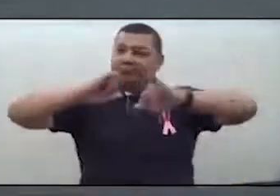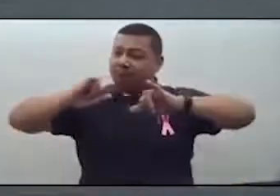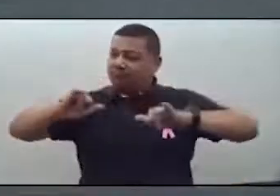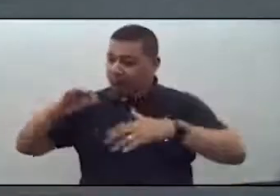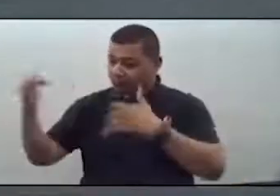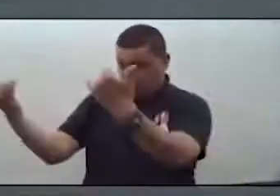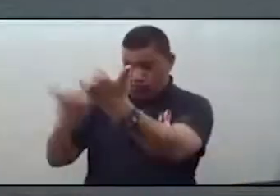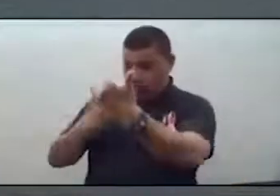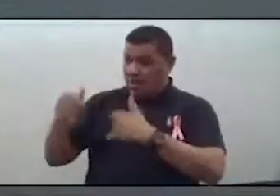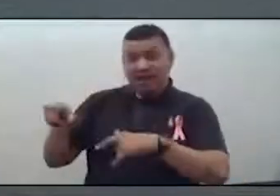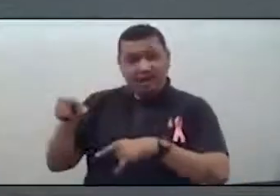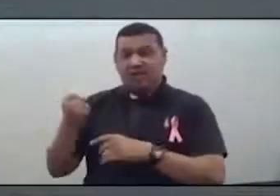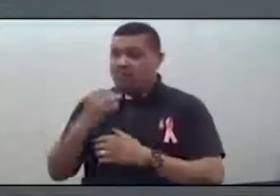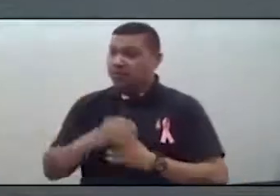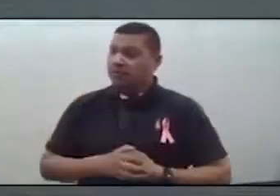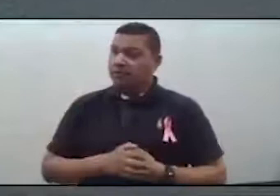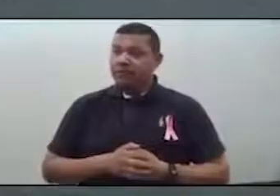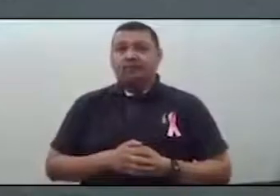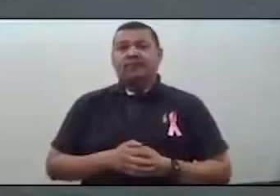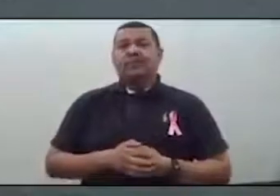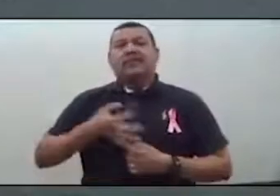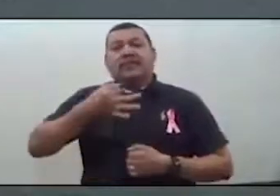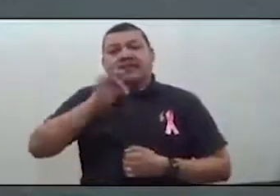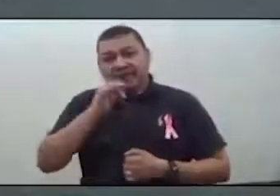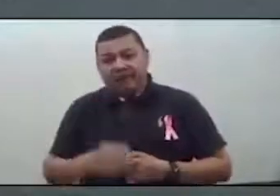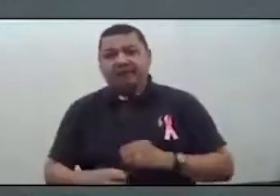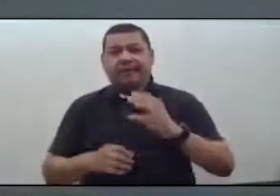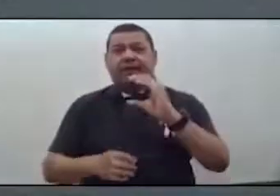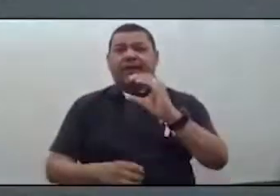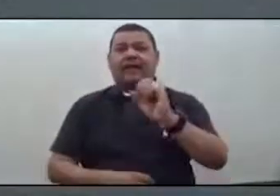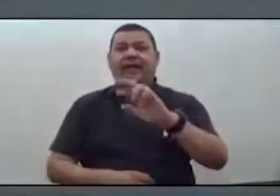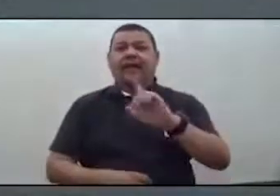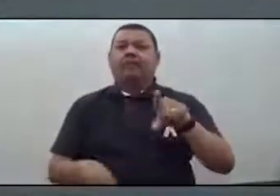cultivo, tanto do café quanto do cacau. Parabéns, vereador.